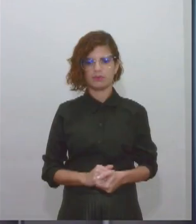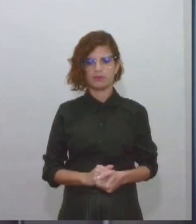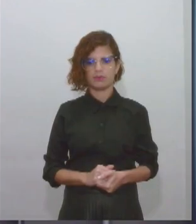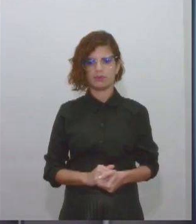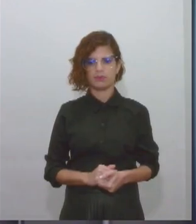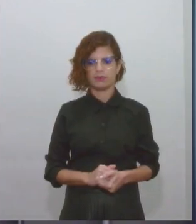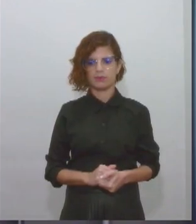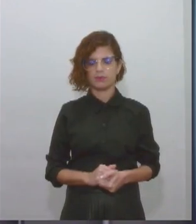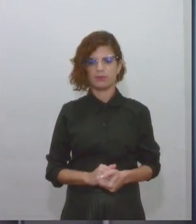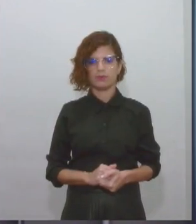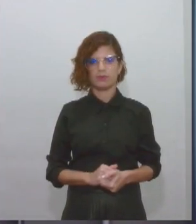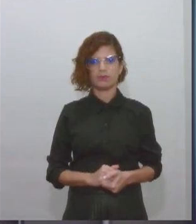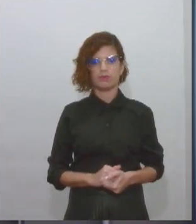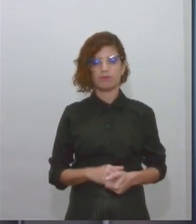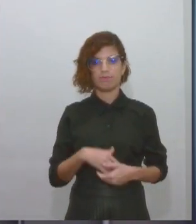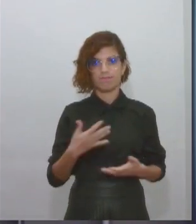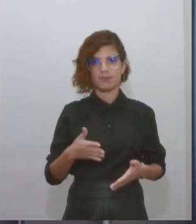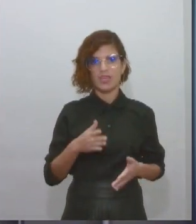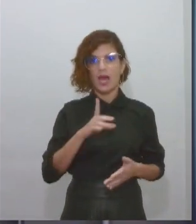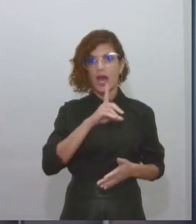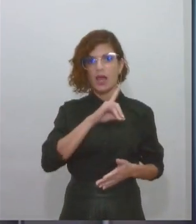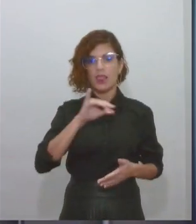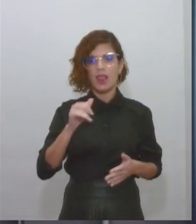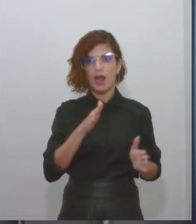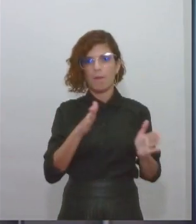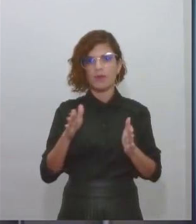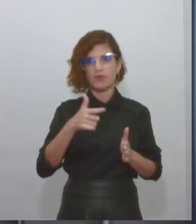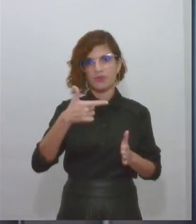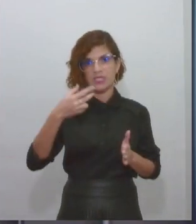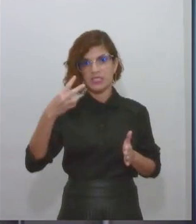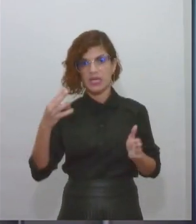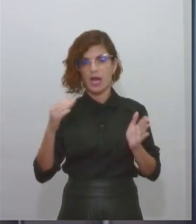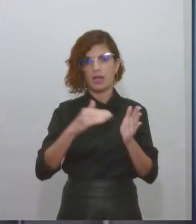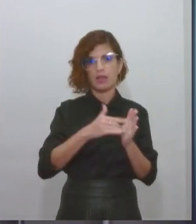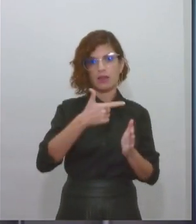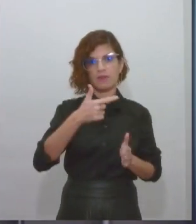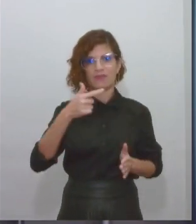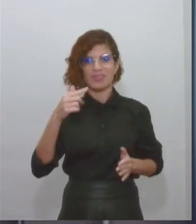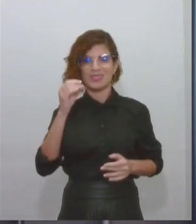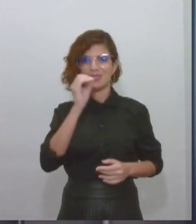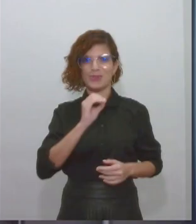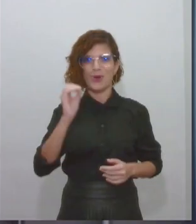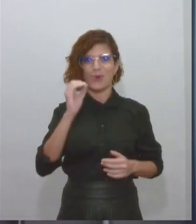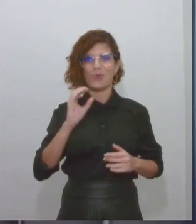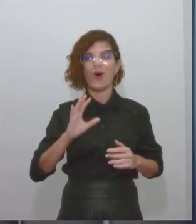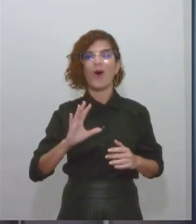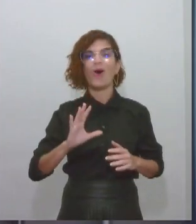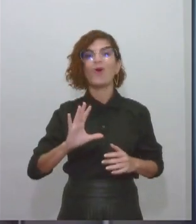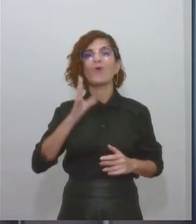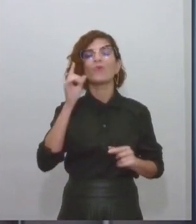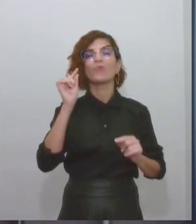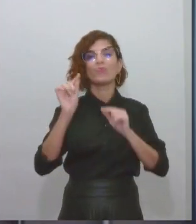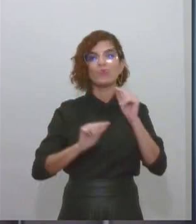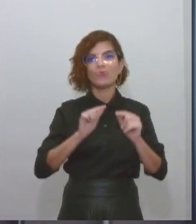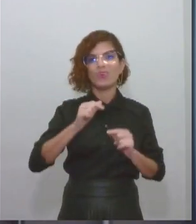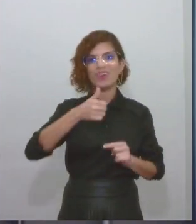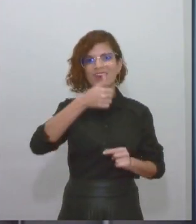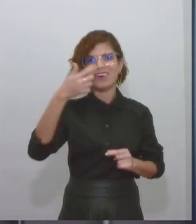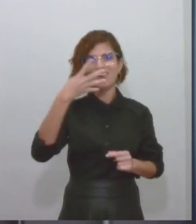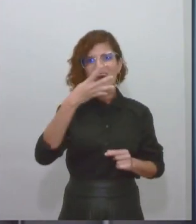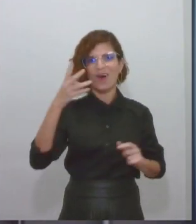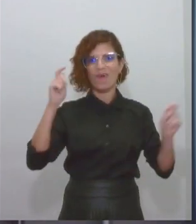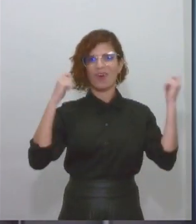Entre os dias 23 e 27 de outubro, acontece a 14ª edição do Festival de Arte de Tobias